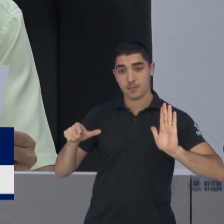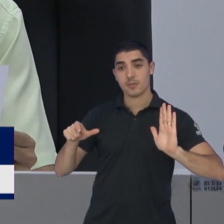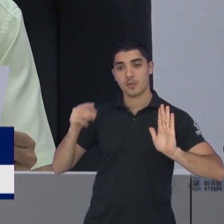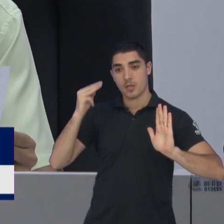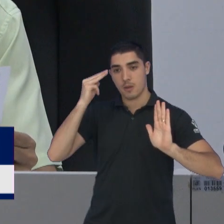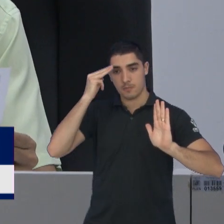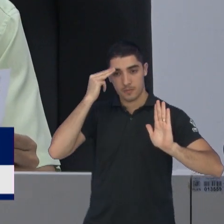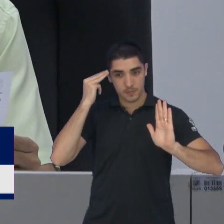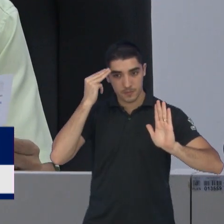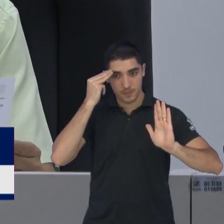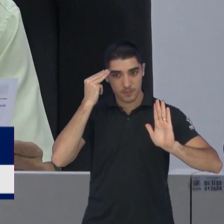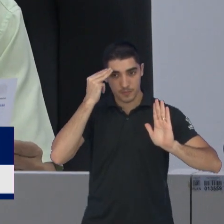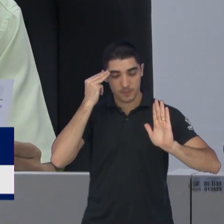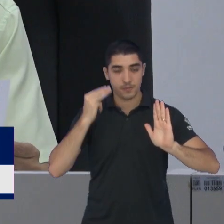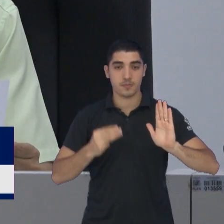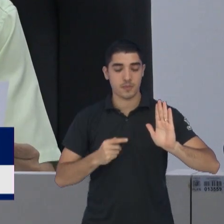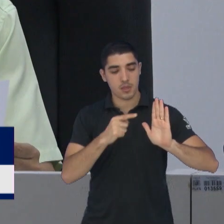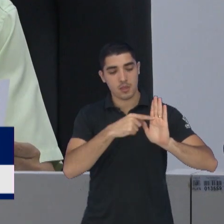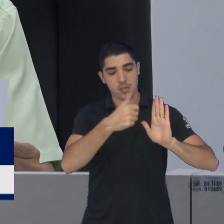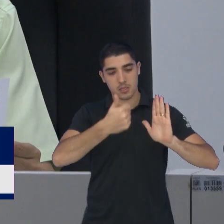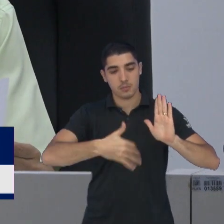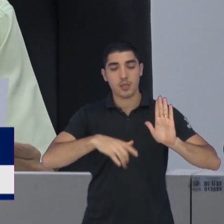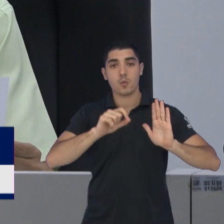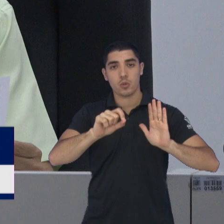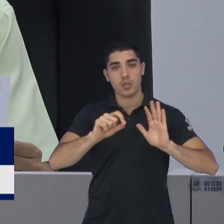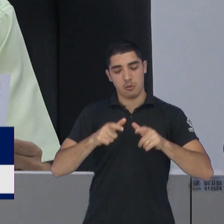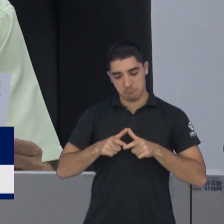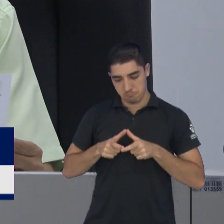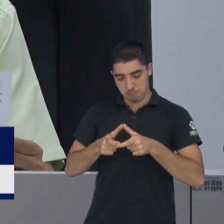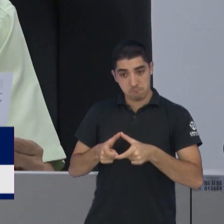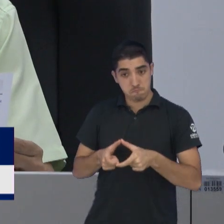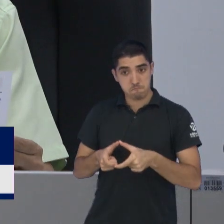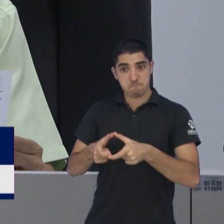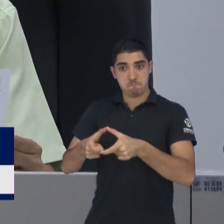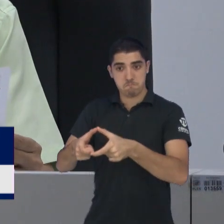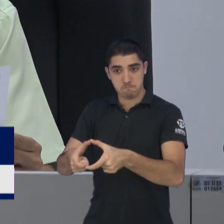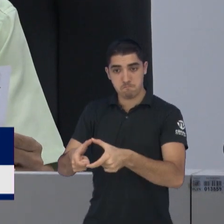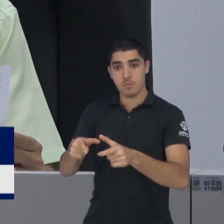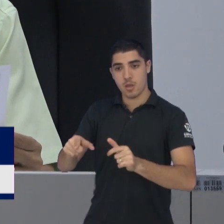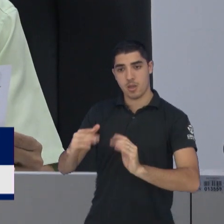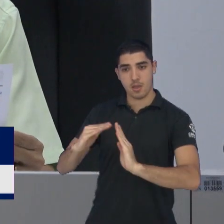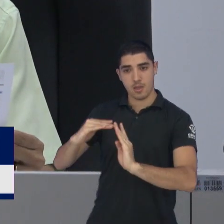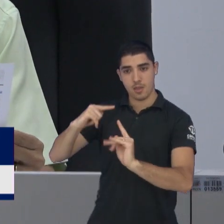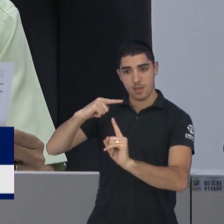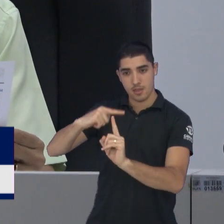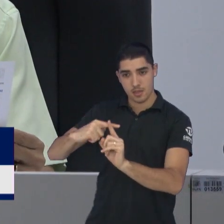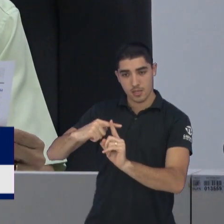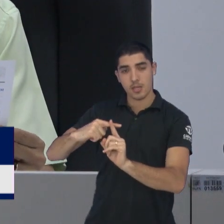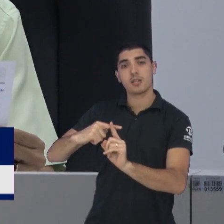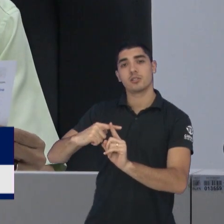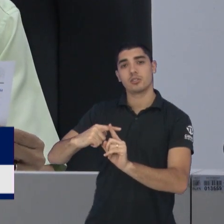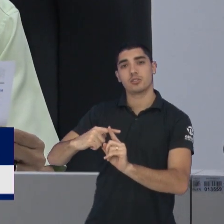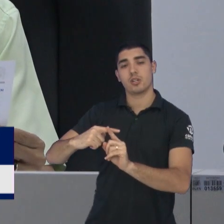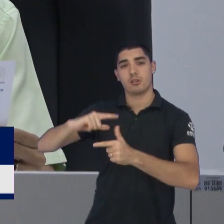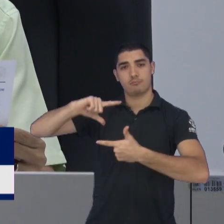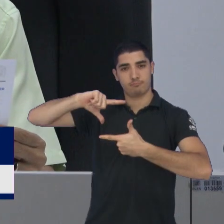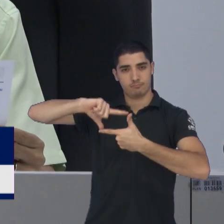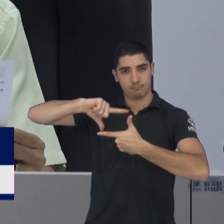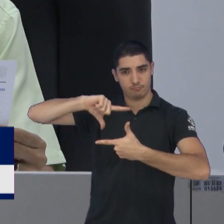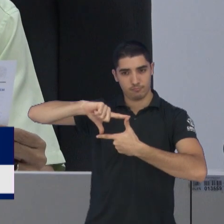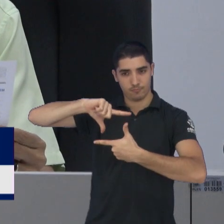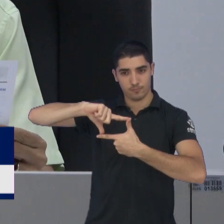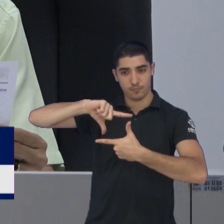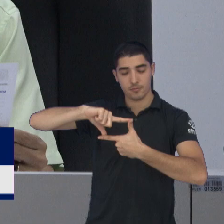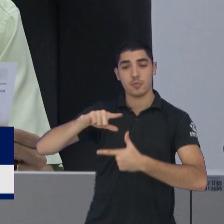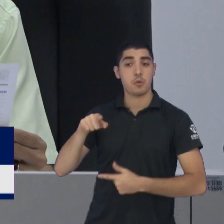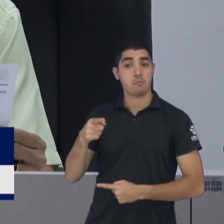vereador Marcelo Garcia. Concede a medalha Cassiano Ricardo à Igreja do Evangelho Quadrangular